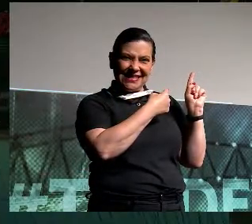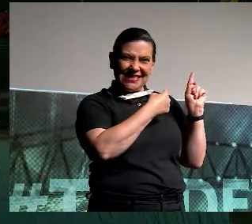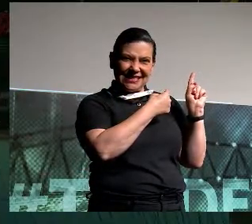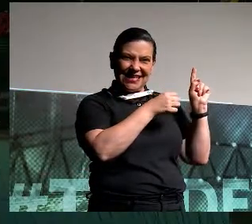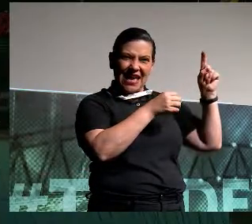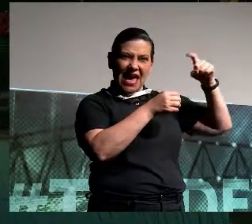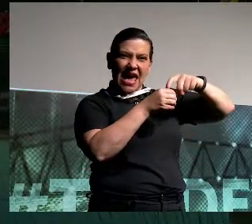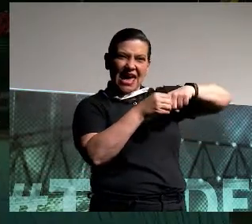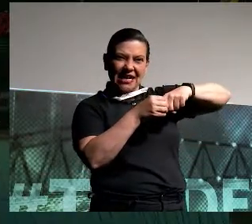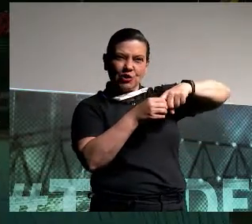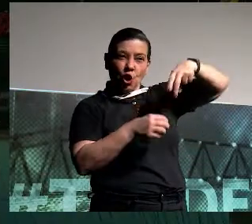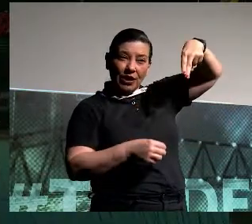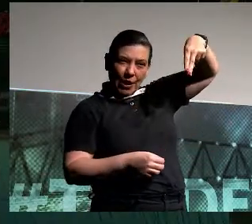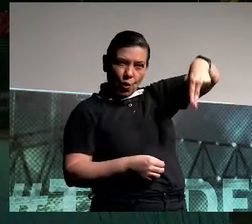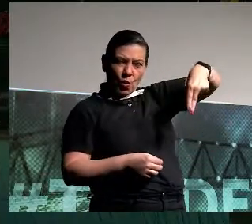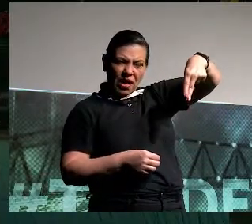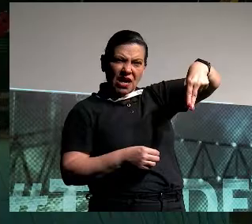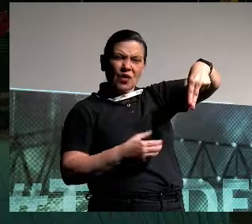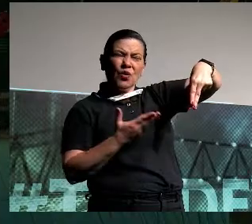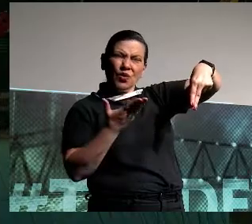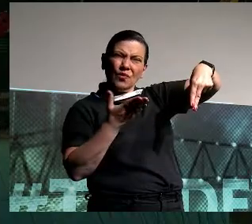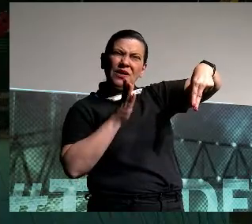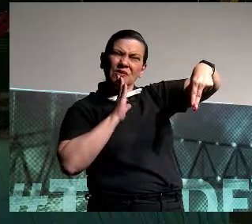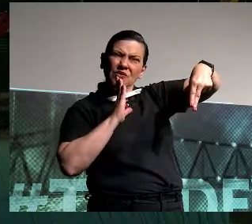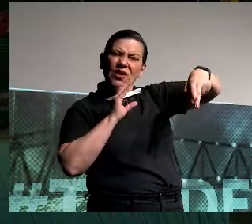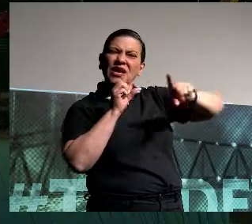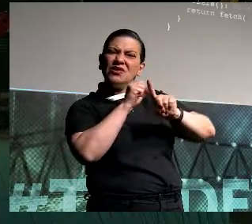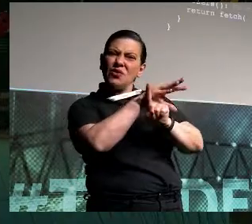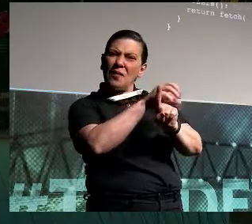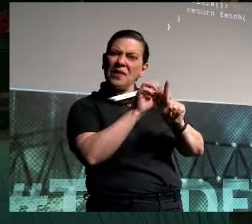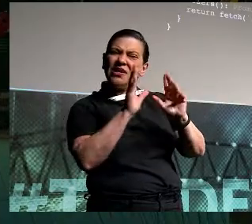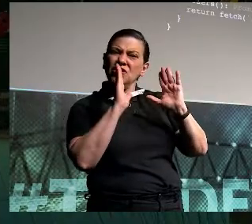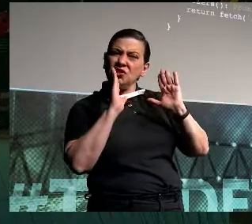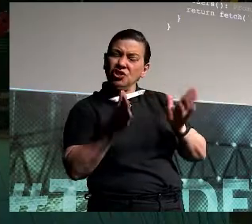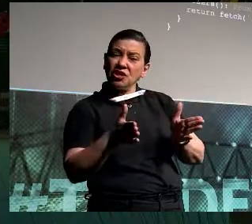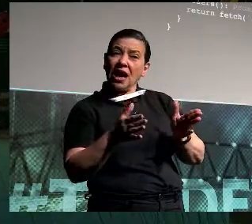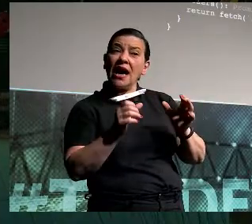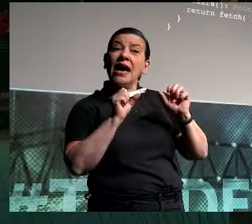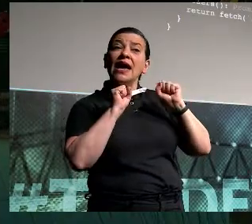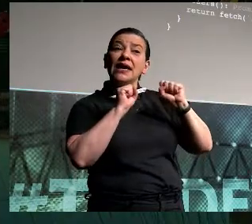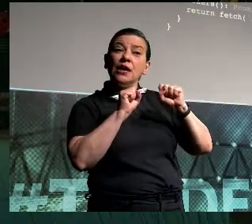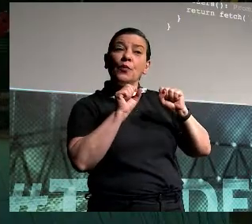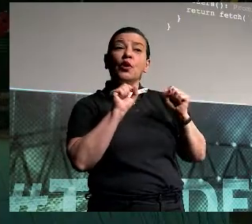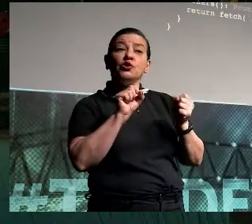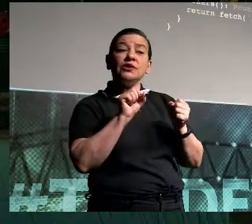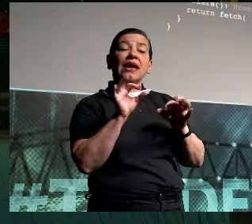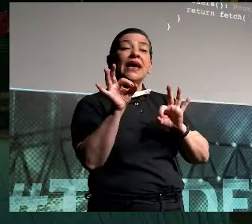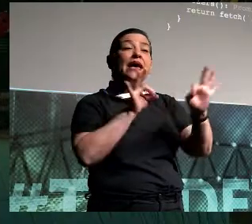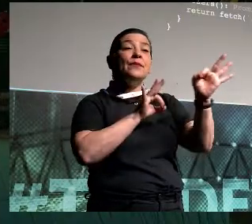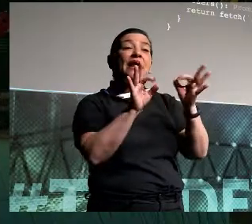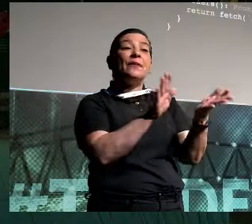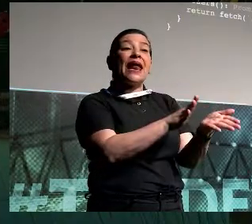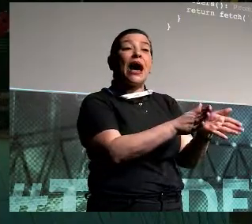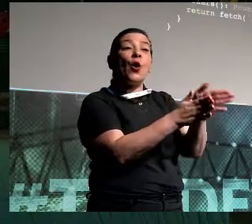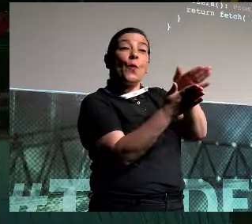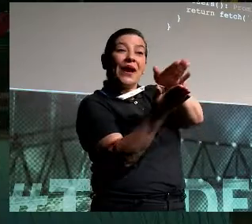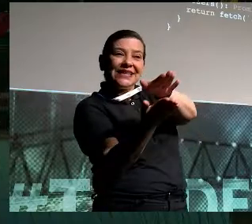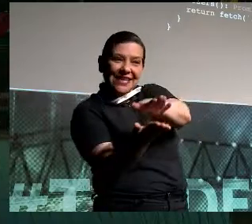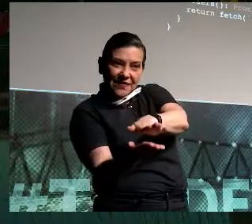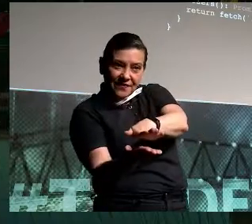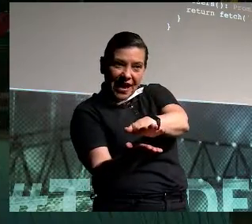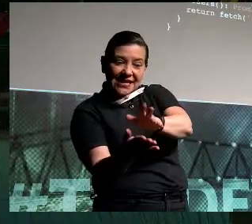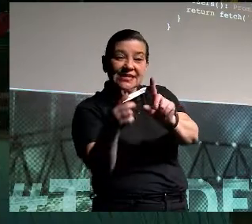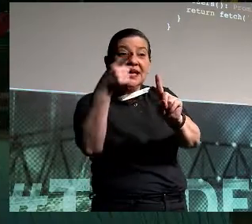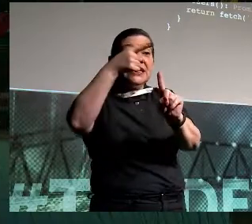que é o retorno da minha API, eu conheço ela. Então, eu posso o quê? Fazer uma interface para o retorno dessa API, e tipar